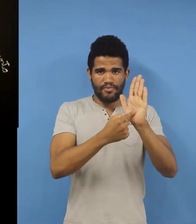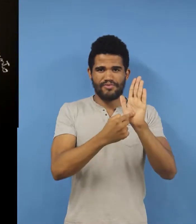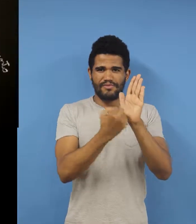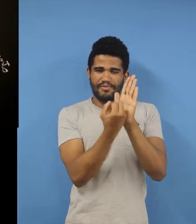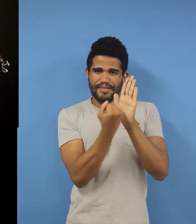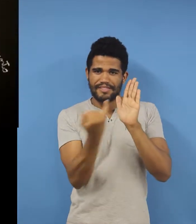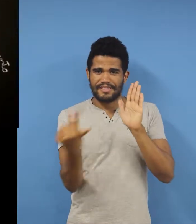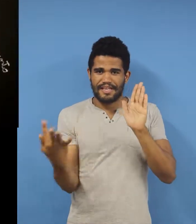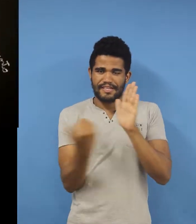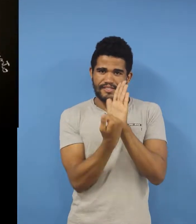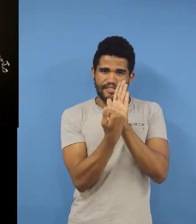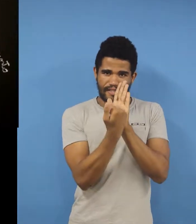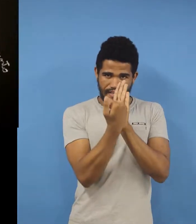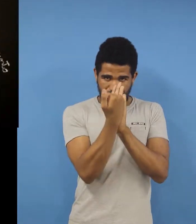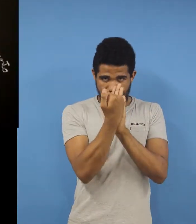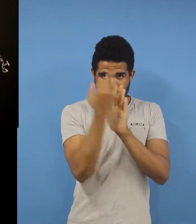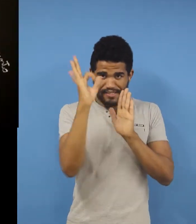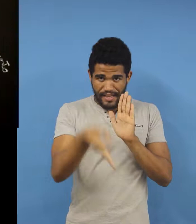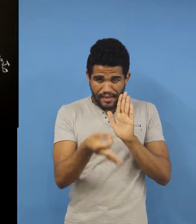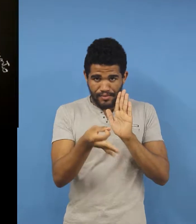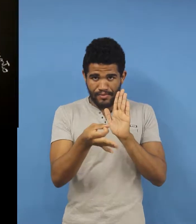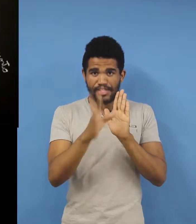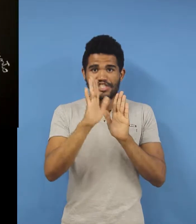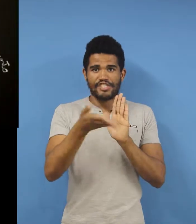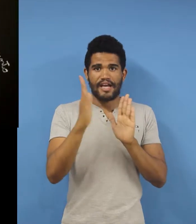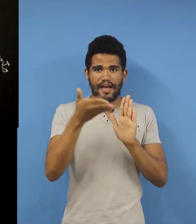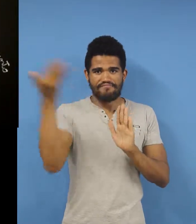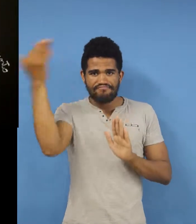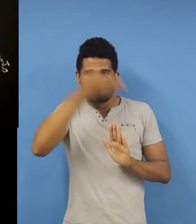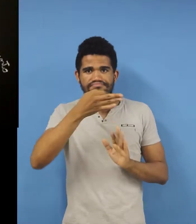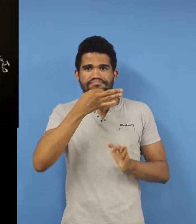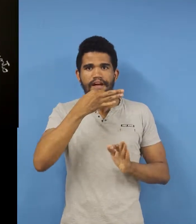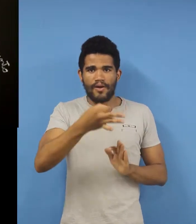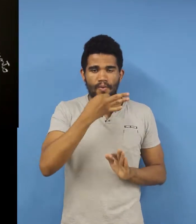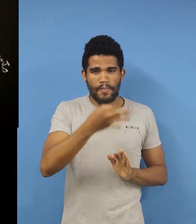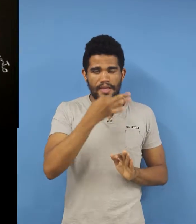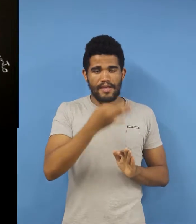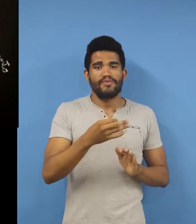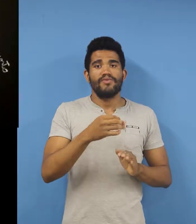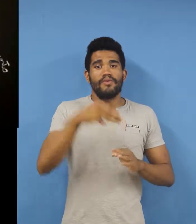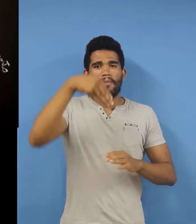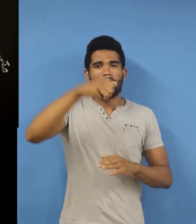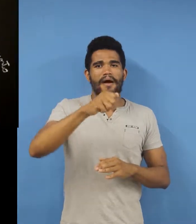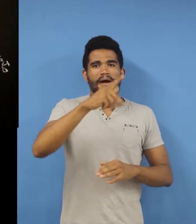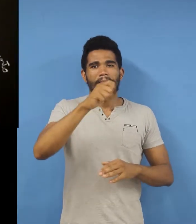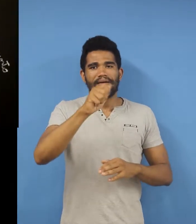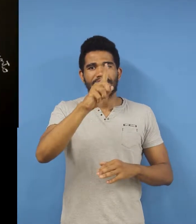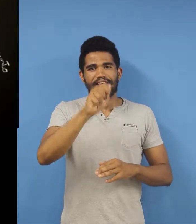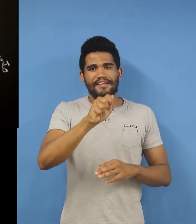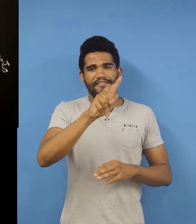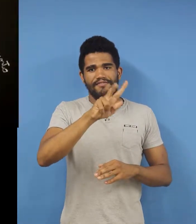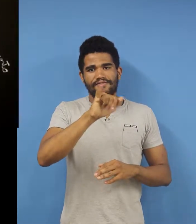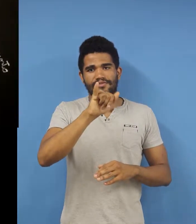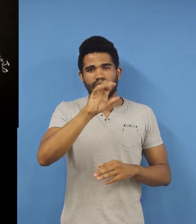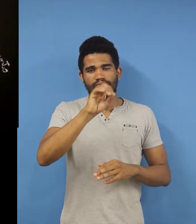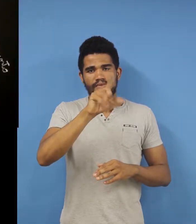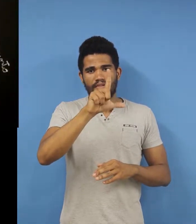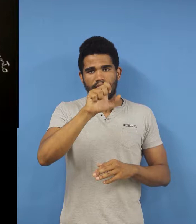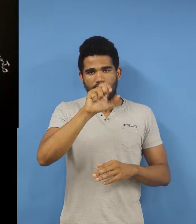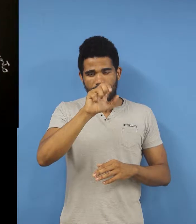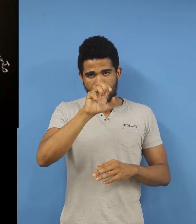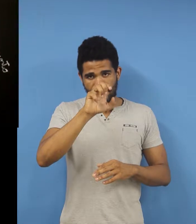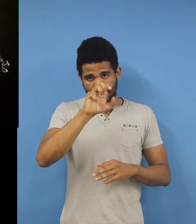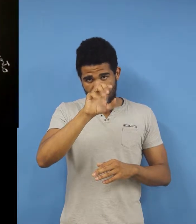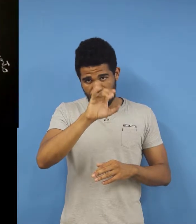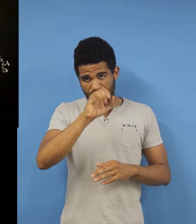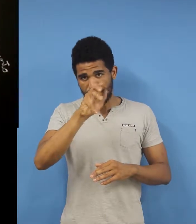frasal dela deixou muito claro que o índice da violência contra a mulher estava crescendo nos últimos anos, certo? Isso já foi um argumento, porque ela